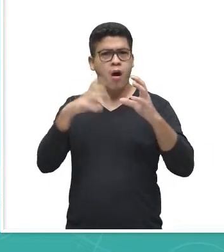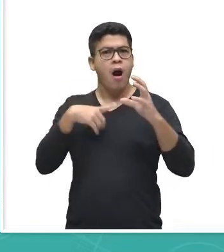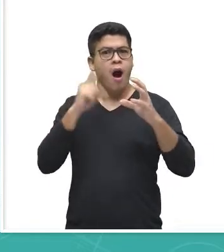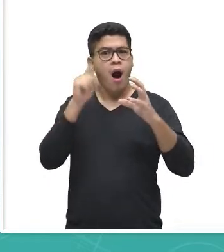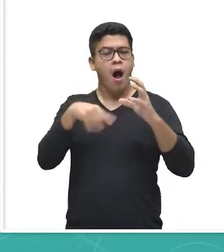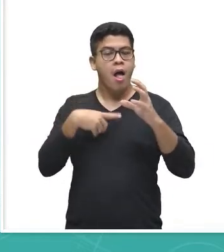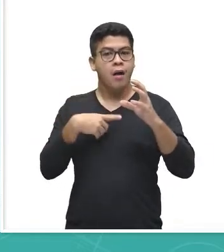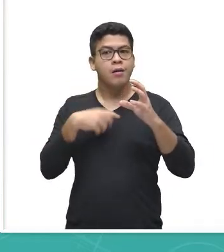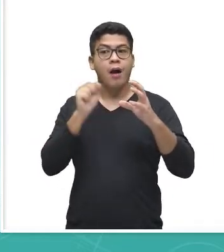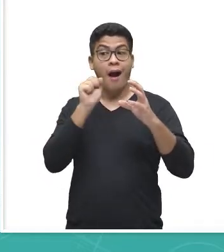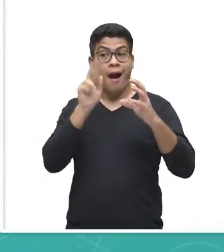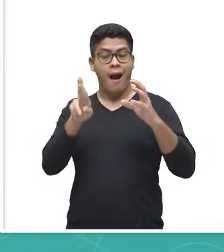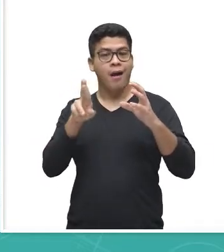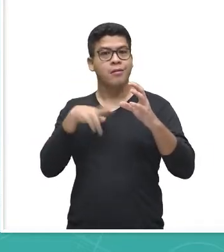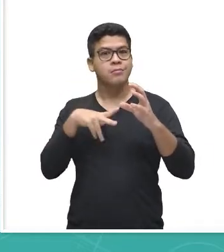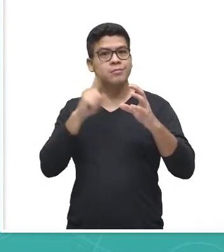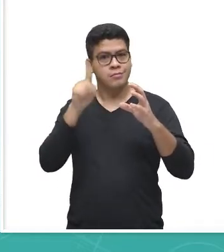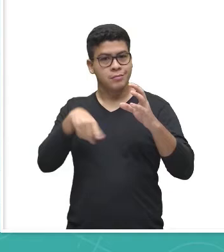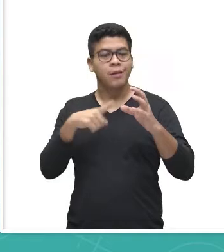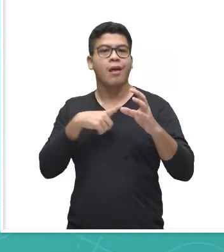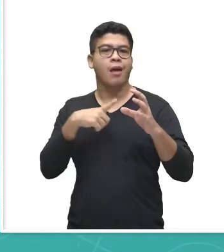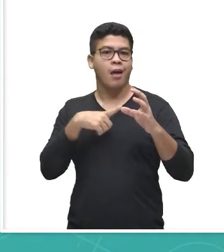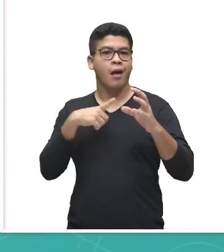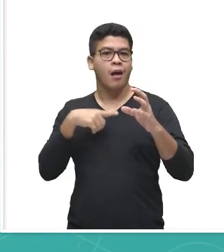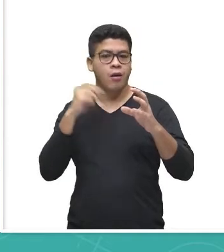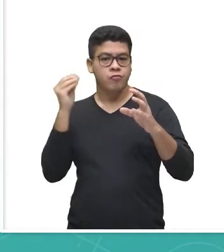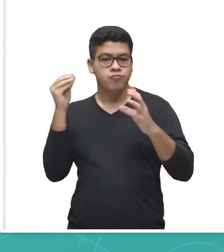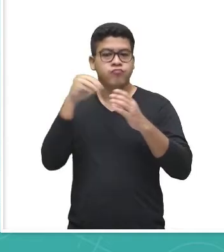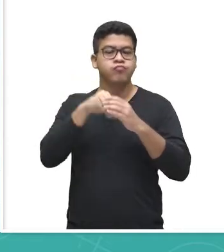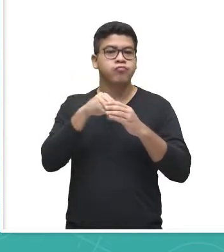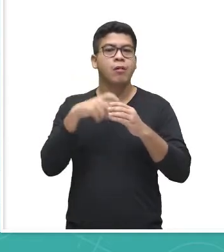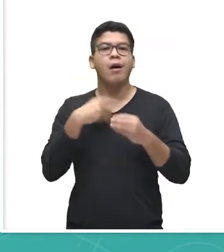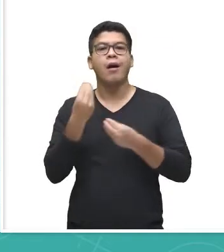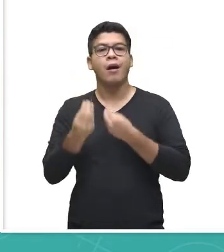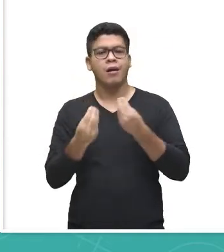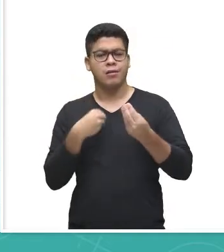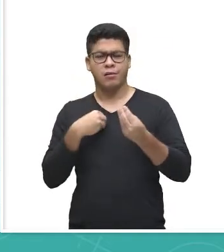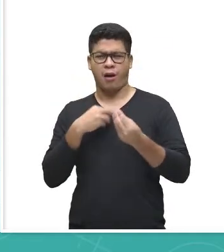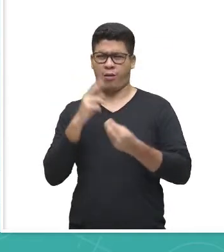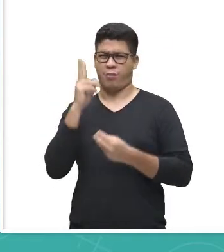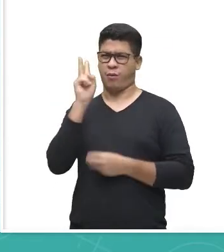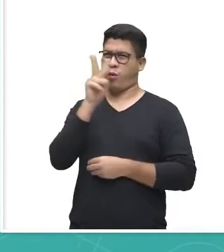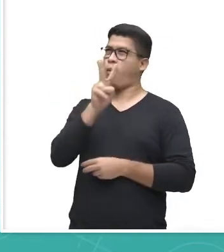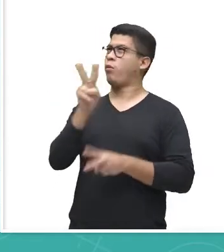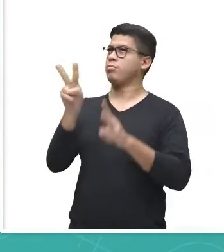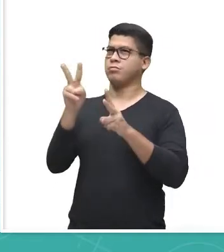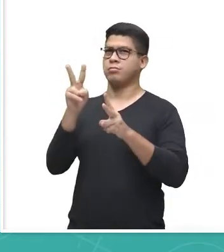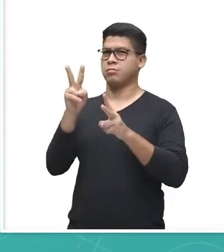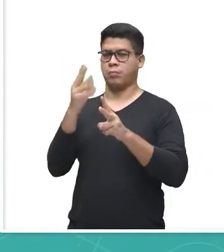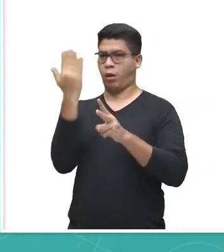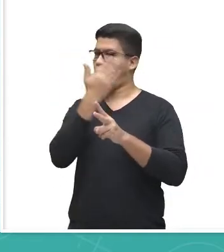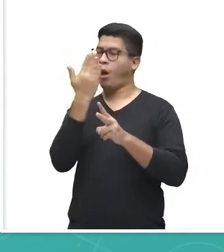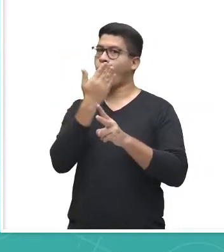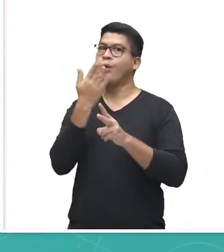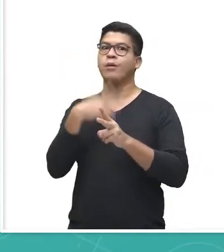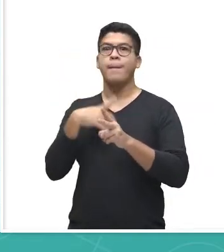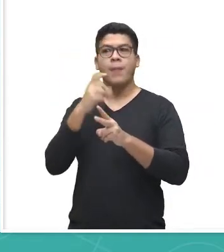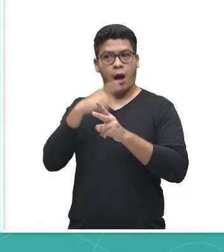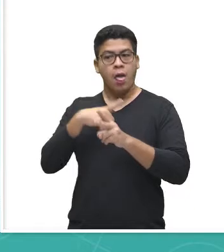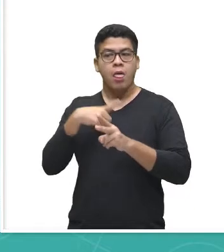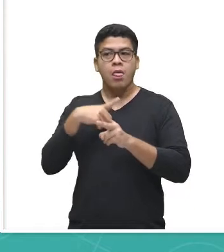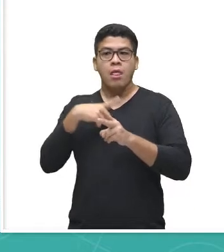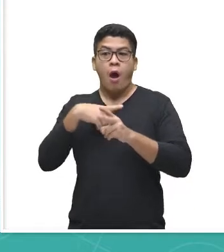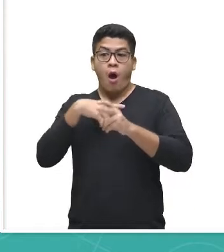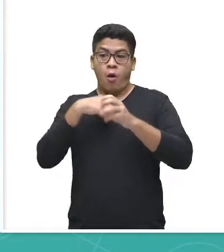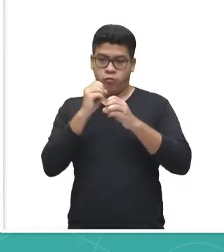é a matéria? O ar. Né? A gente sabe que o ar a gente não consegue visualizar, mas a gente sabe que ele ocupa um lugar no espaço. Qual é o espaço que ele está